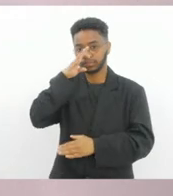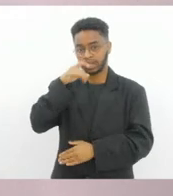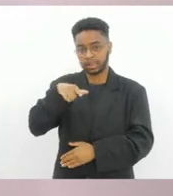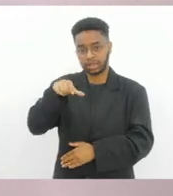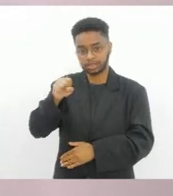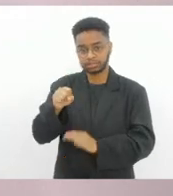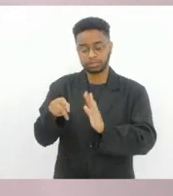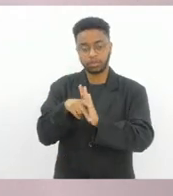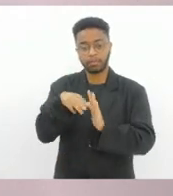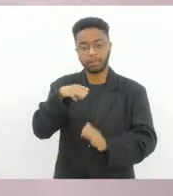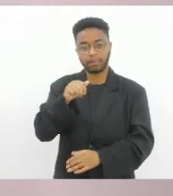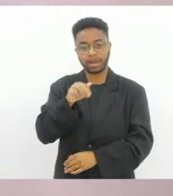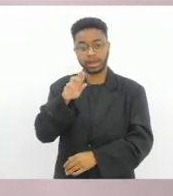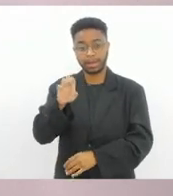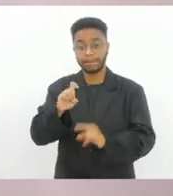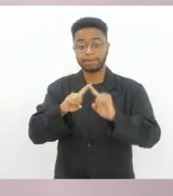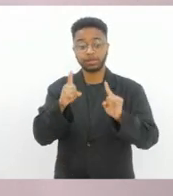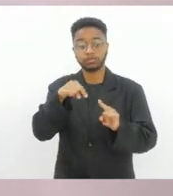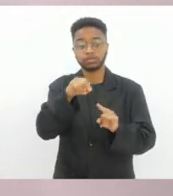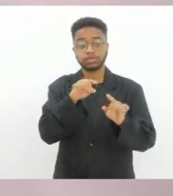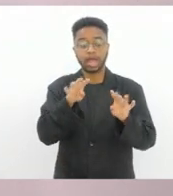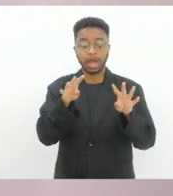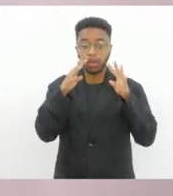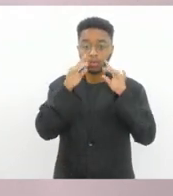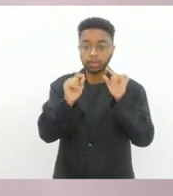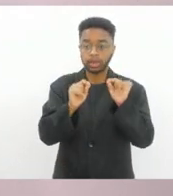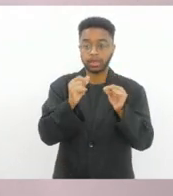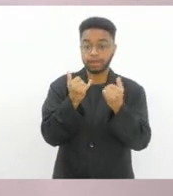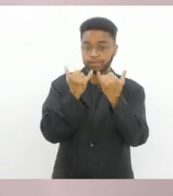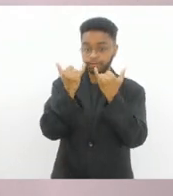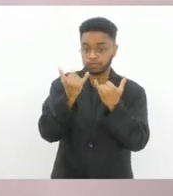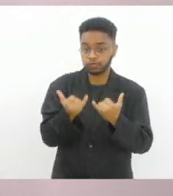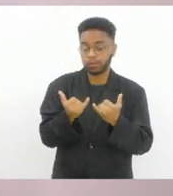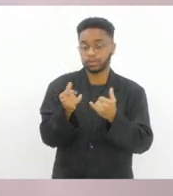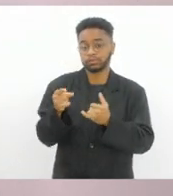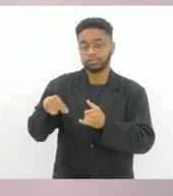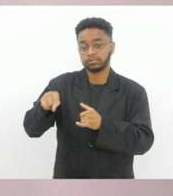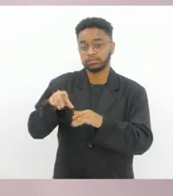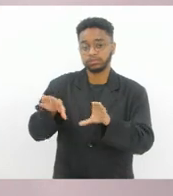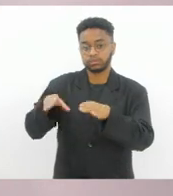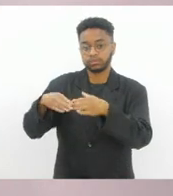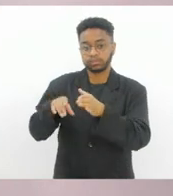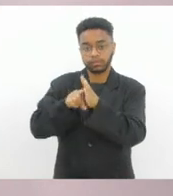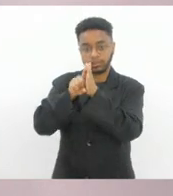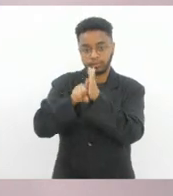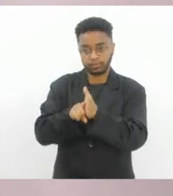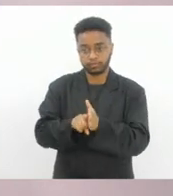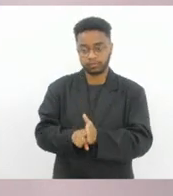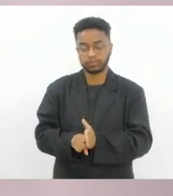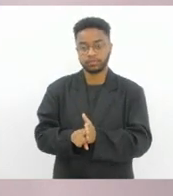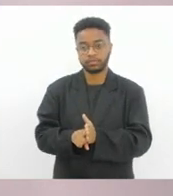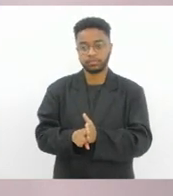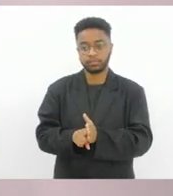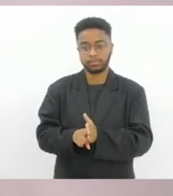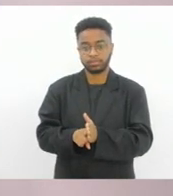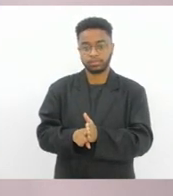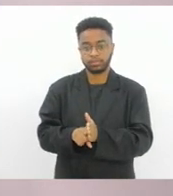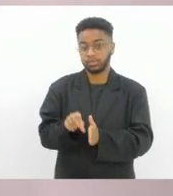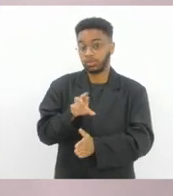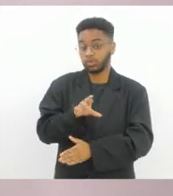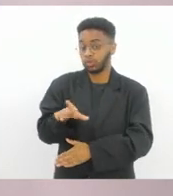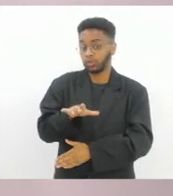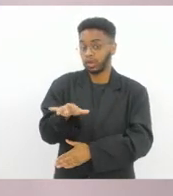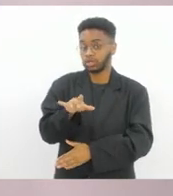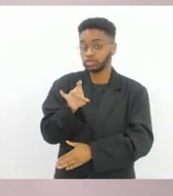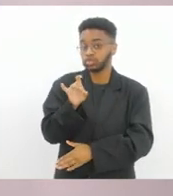Maré. Mas vejam, os dados levantados pela Casa de Resistência Lésbica da Maré